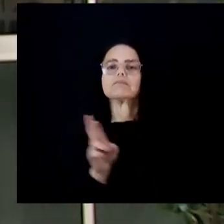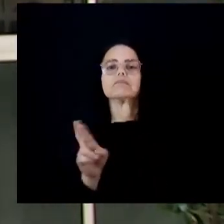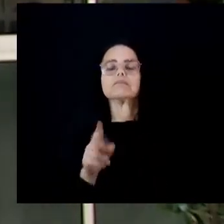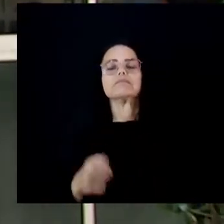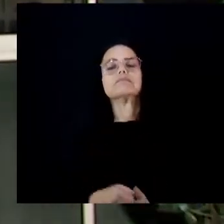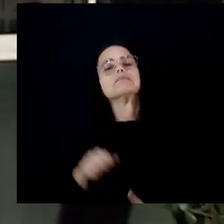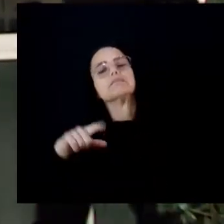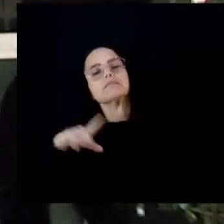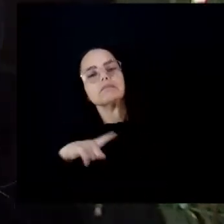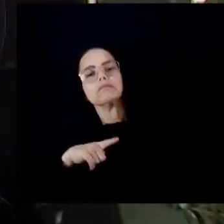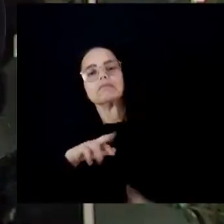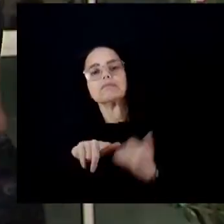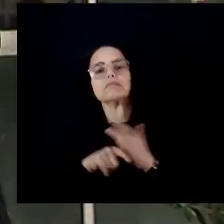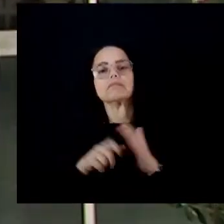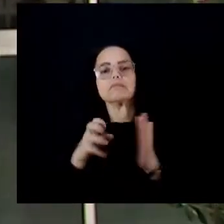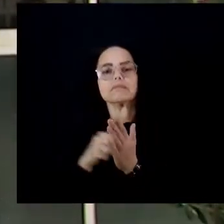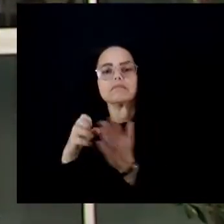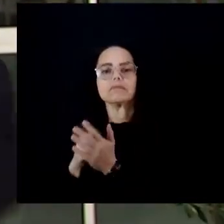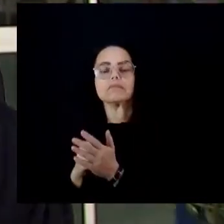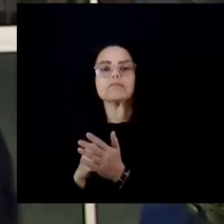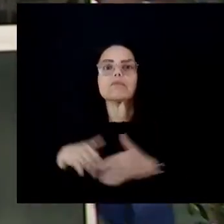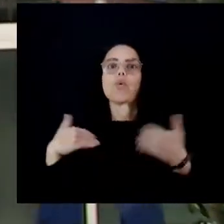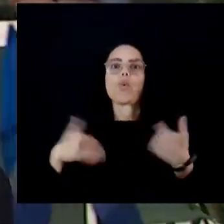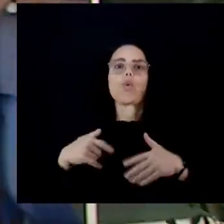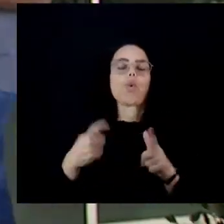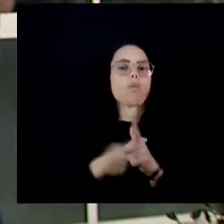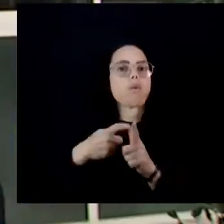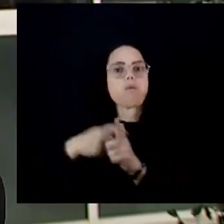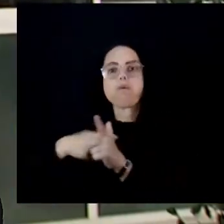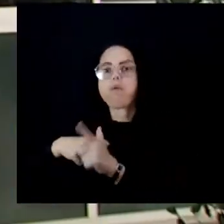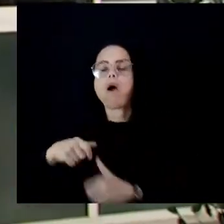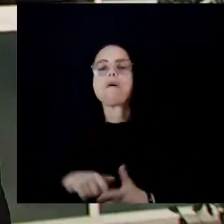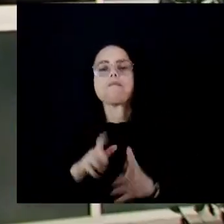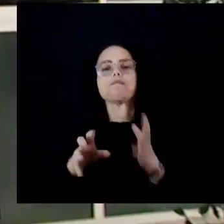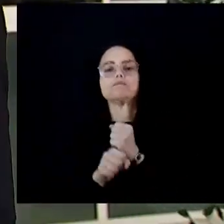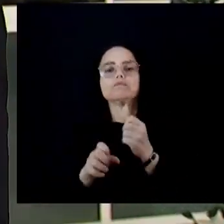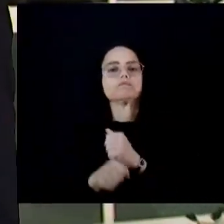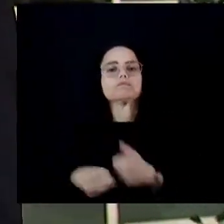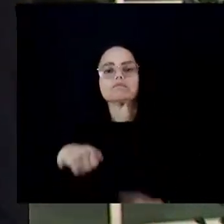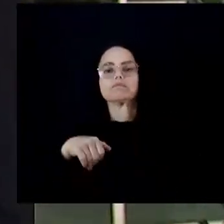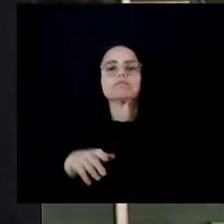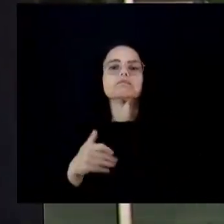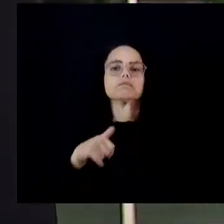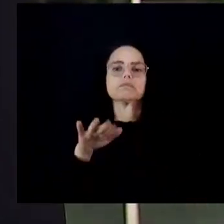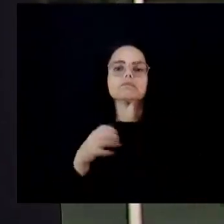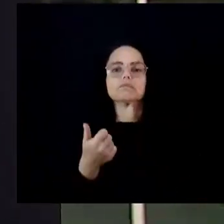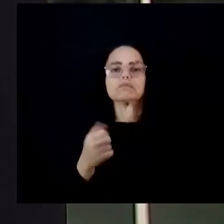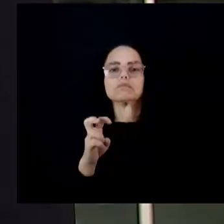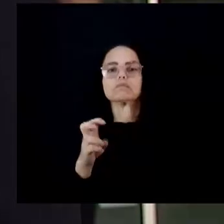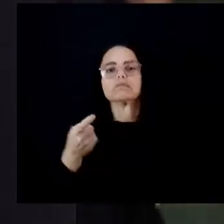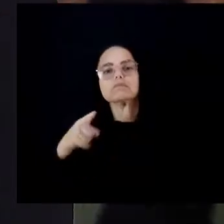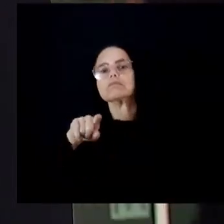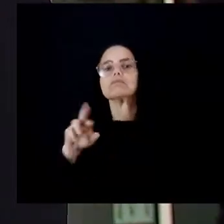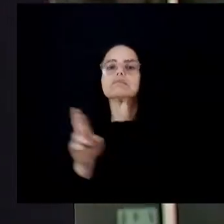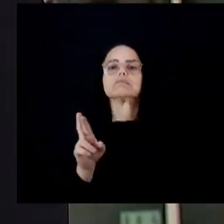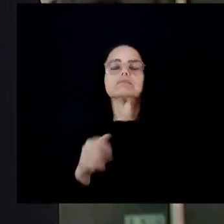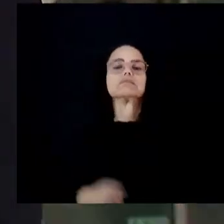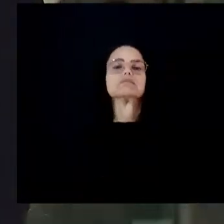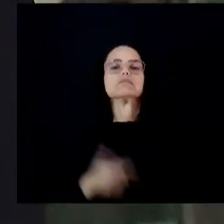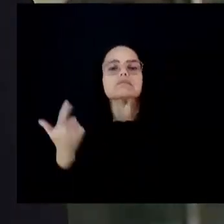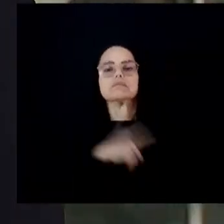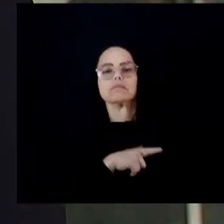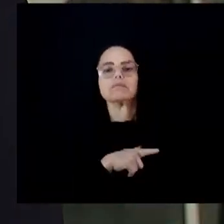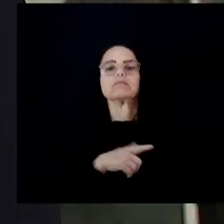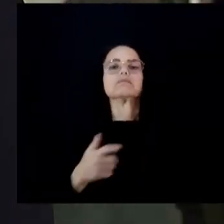várias inscrições de dívida ativa, vamos dizer assim, vários débitos que juntos não somem e ultrapassem R$65 mil, eles conseguem ter acesso às